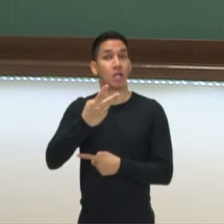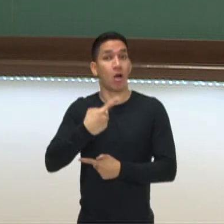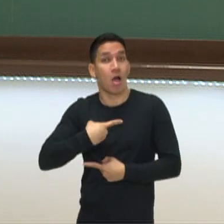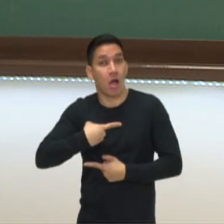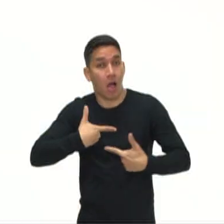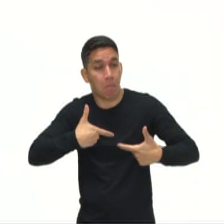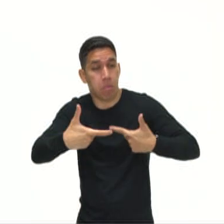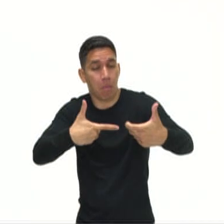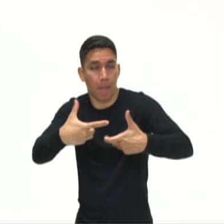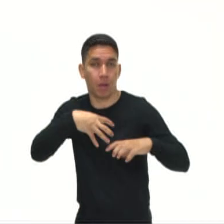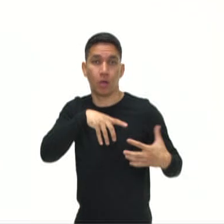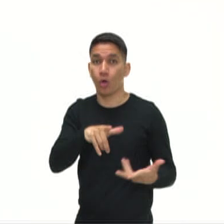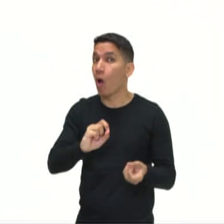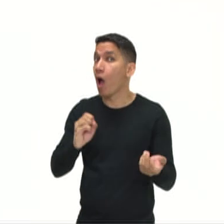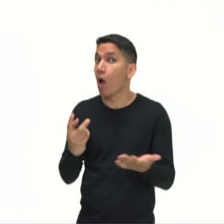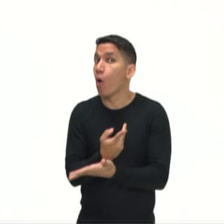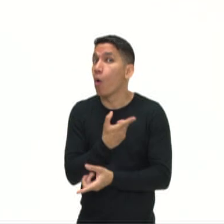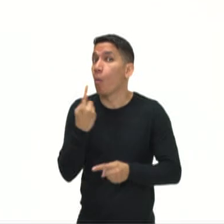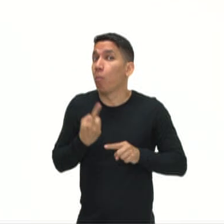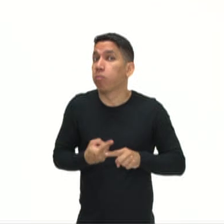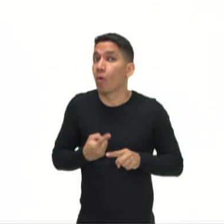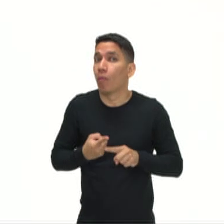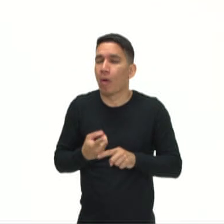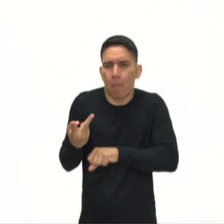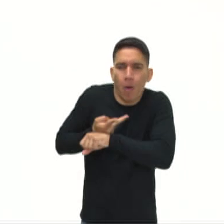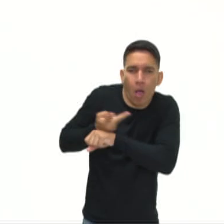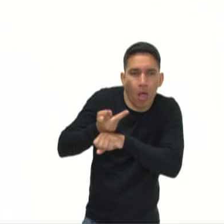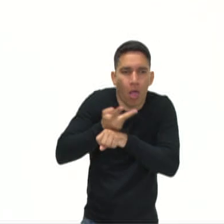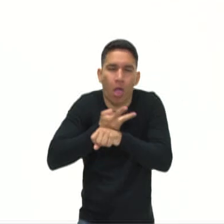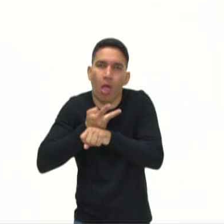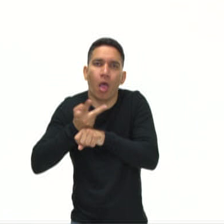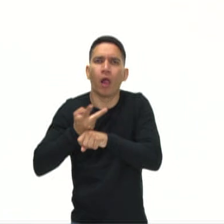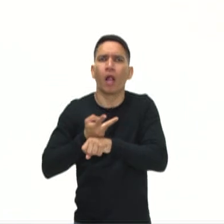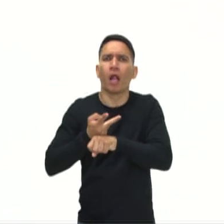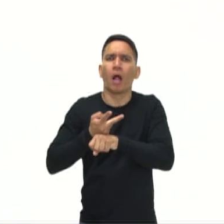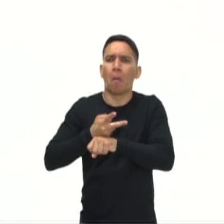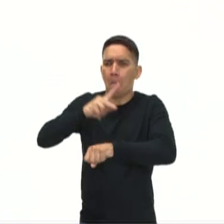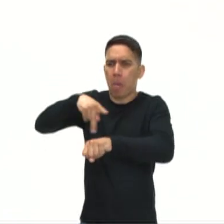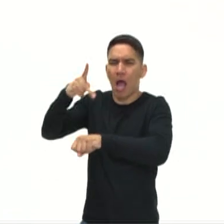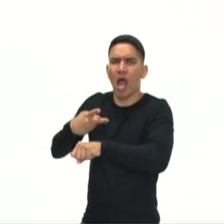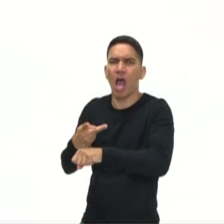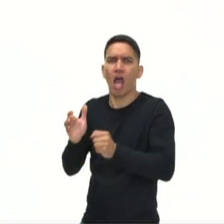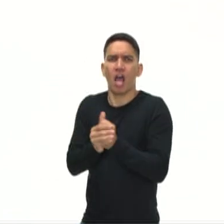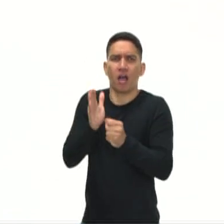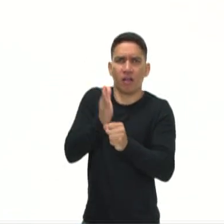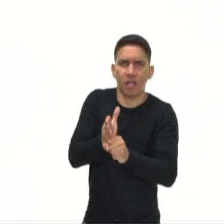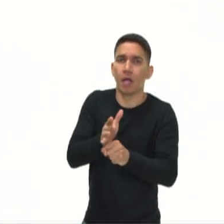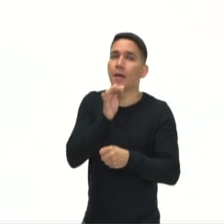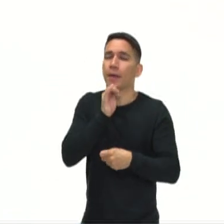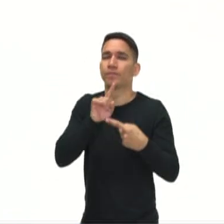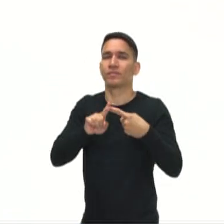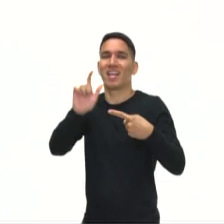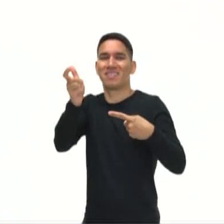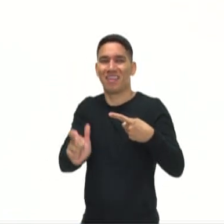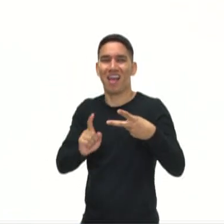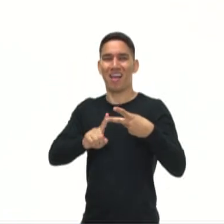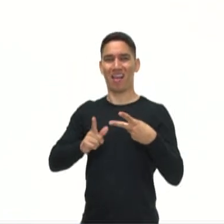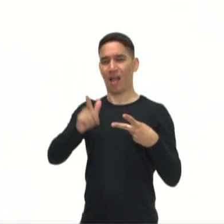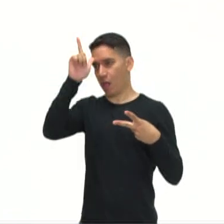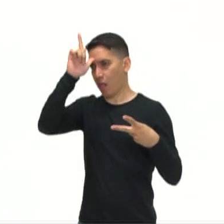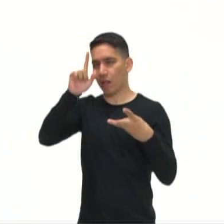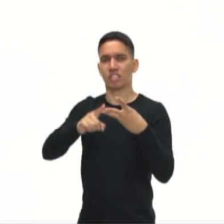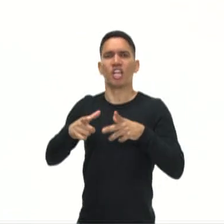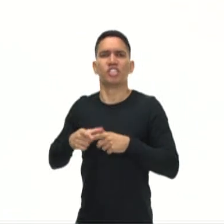Guerra Mundial ocorreu devido à busca de nações fascistas como a Itália, a Alemanha e o Japão por